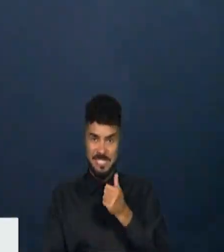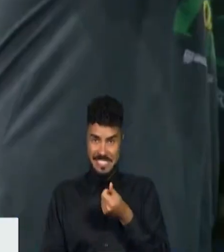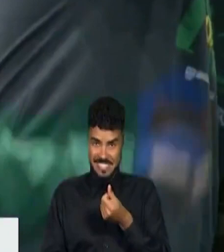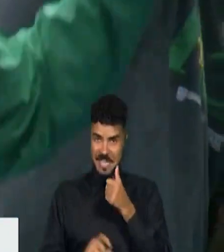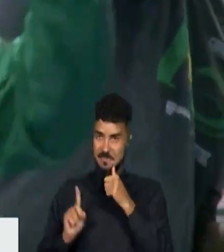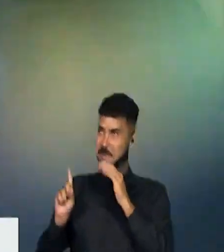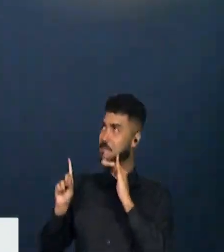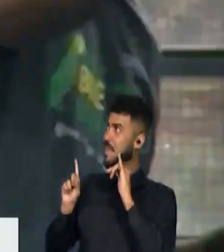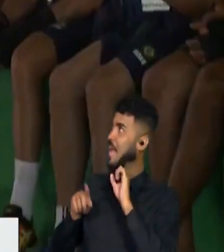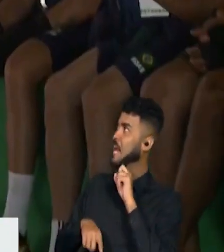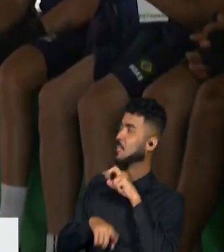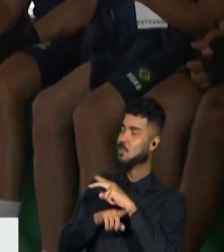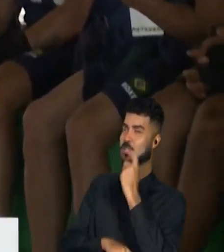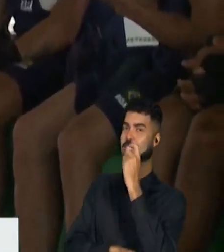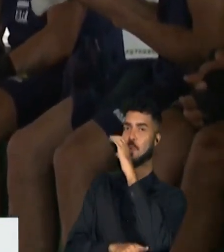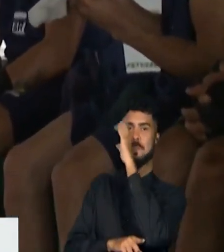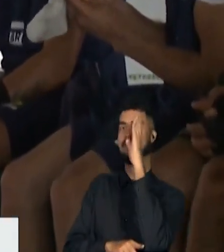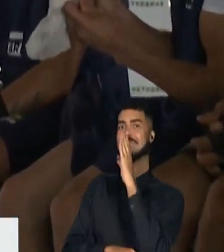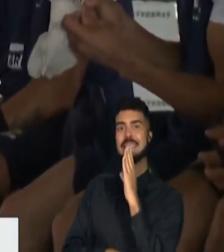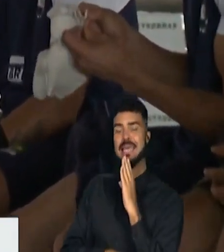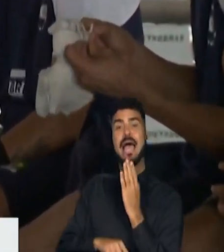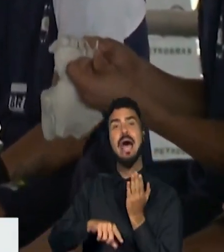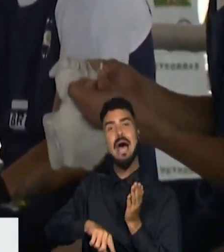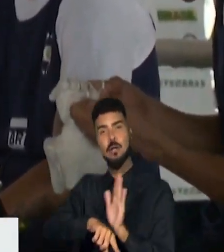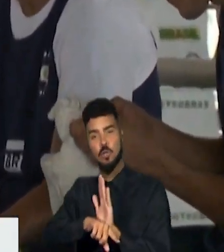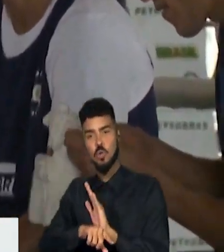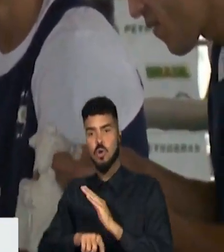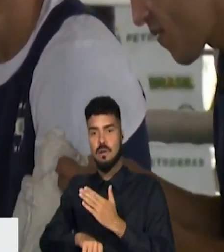na seleção brasileira. Ajudou na preparação da